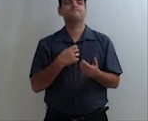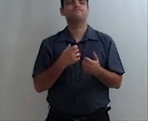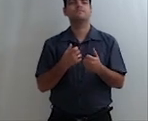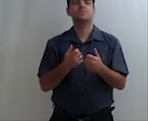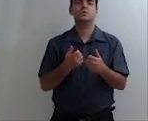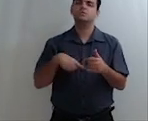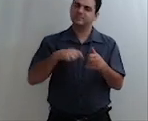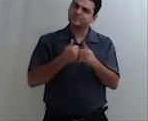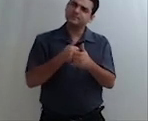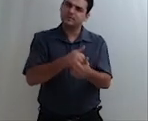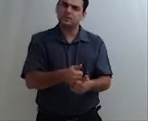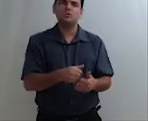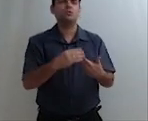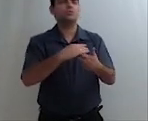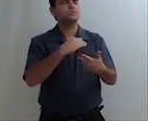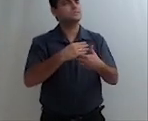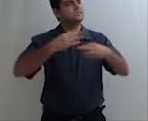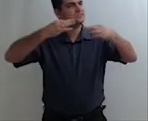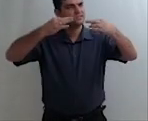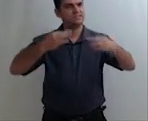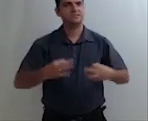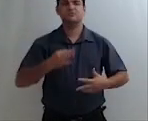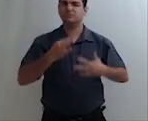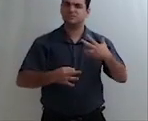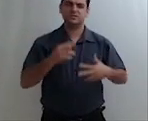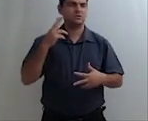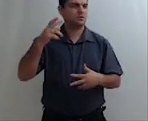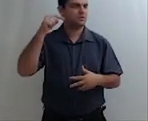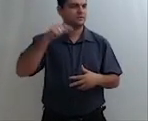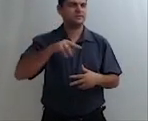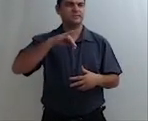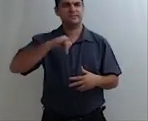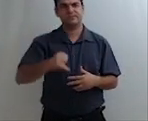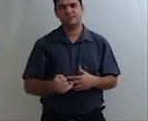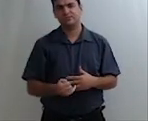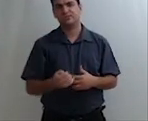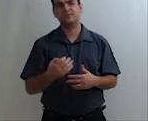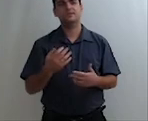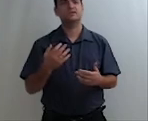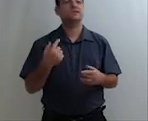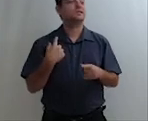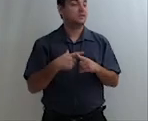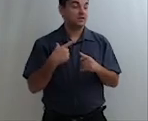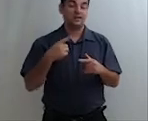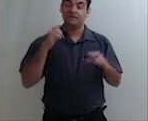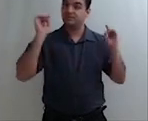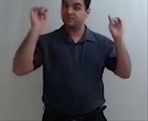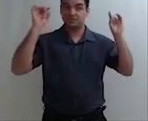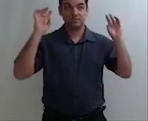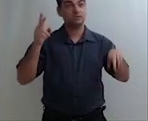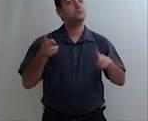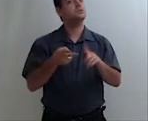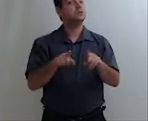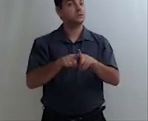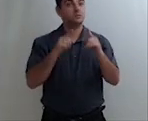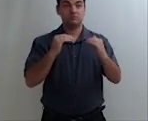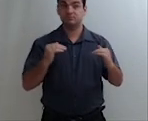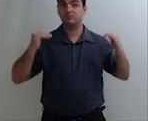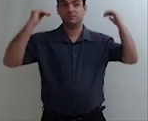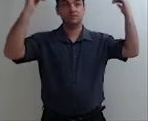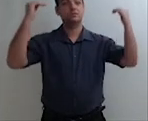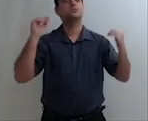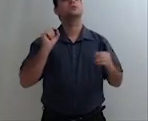com a orientação jurisprudencial desses tribunais deste Tribunal Superior e do Supremo Tribunal Federal Pois é